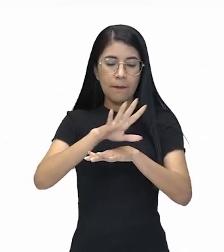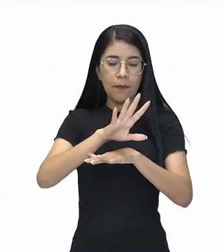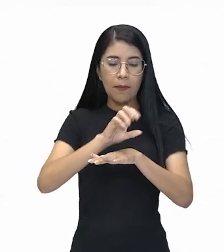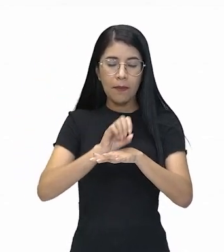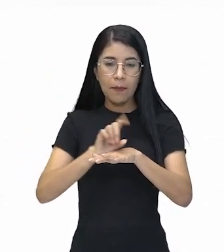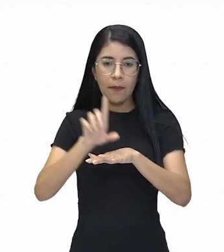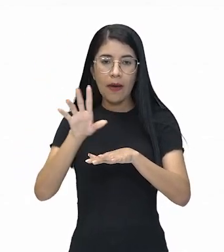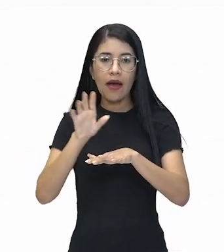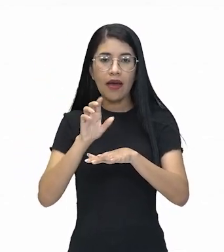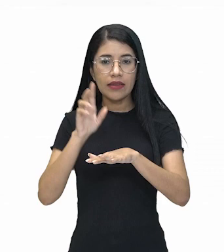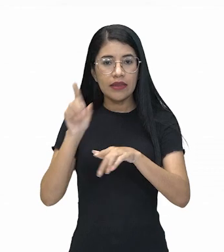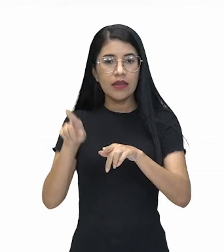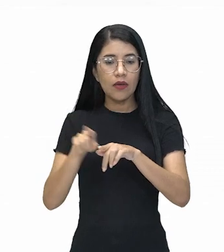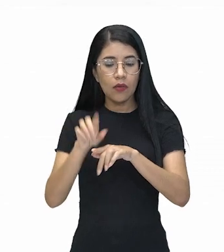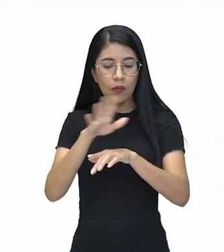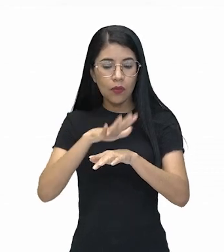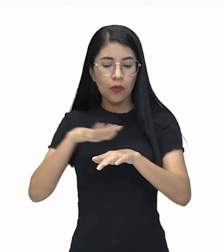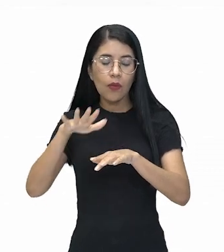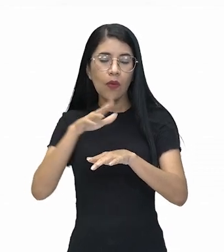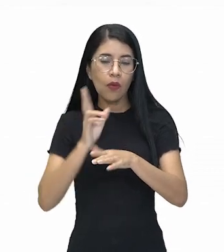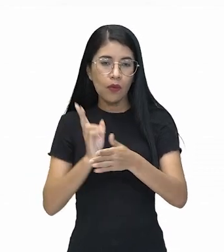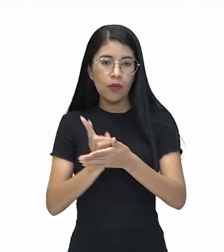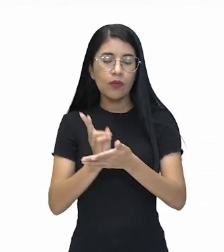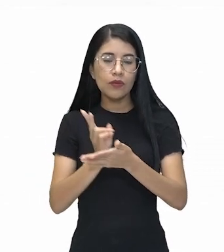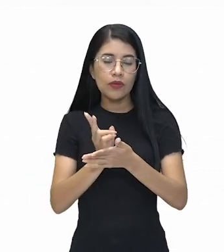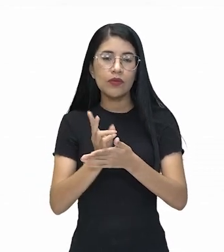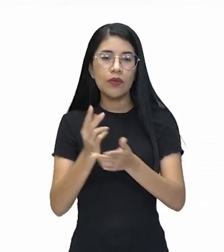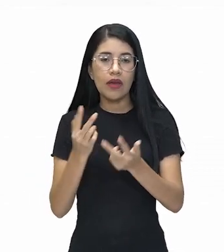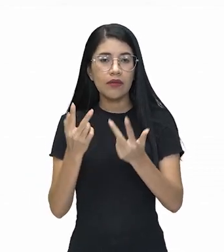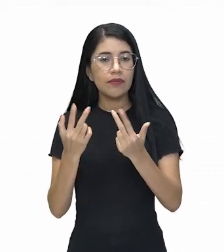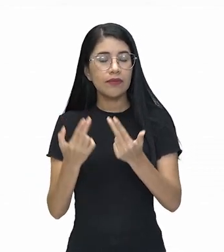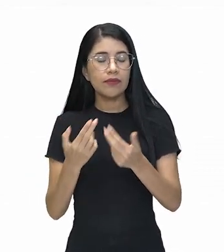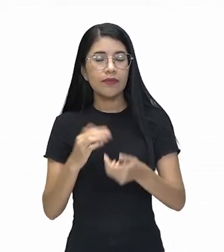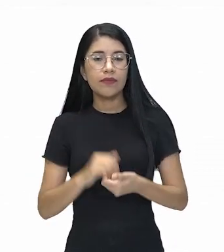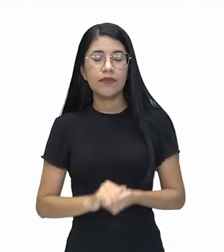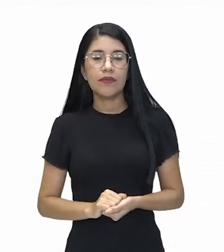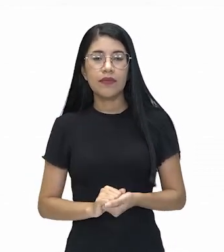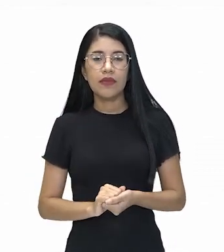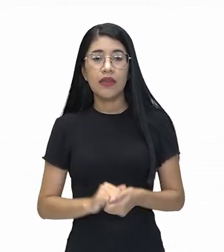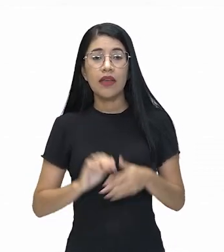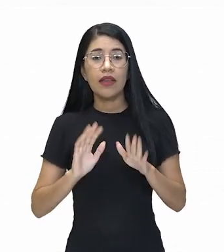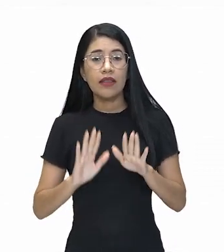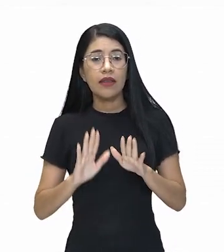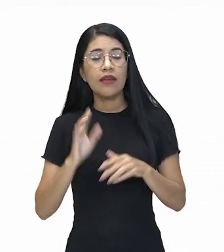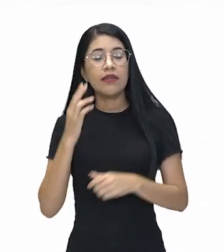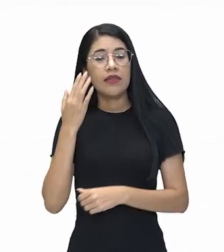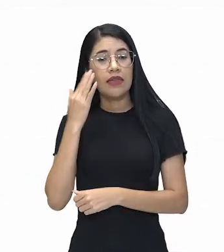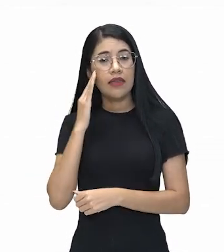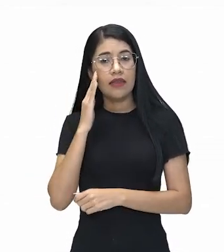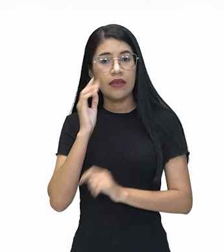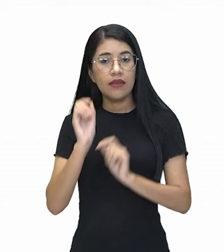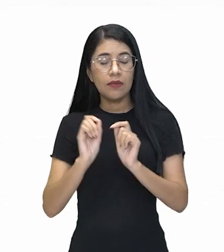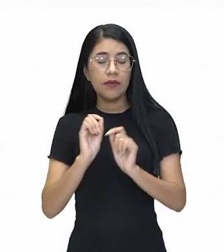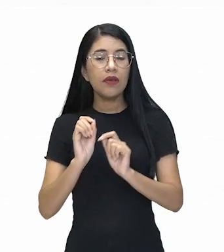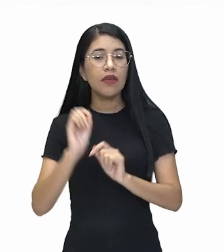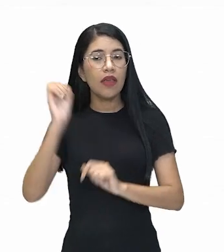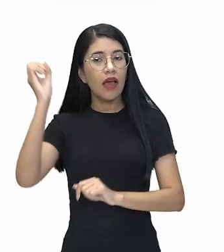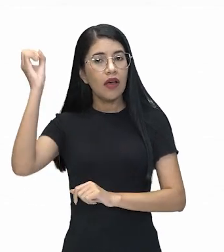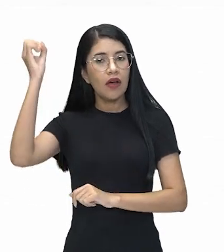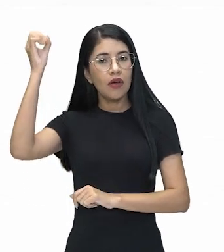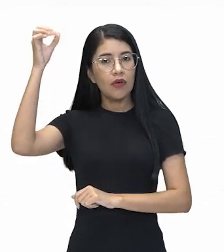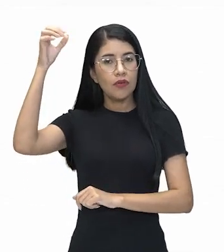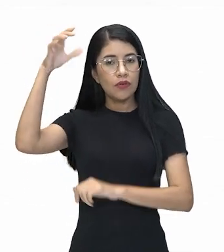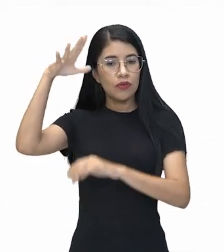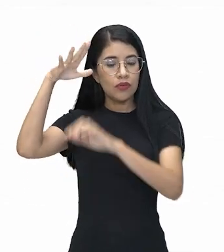no mesmo meio de propagação, tá, pessoal? Entendam que a luz, ela se